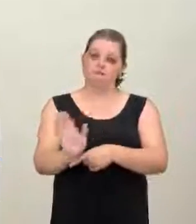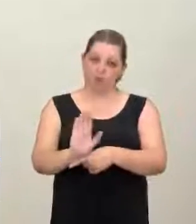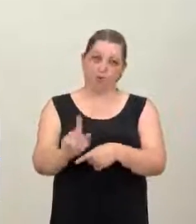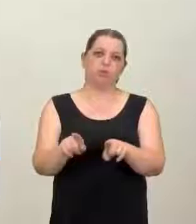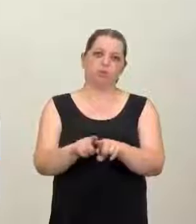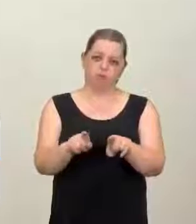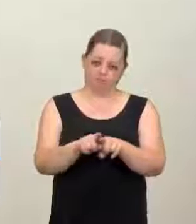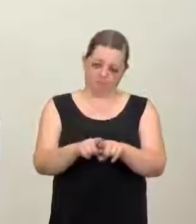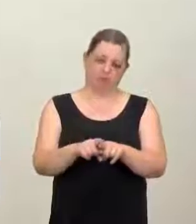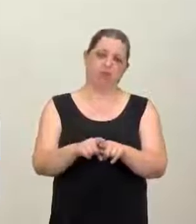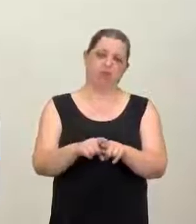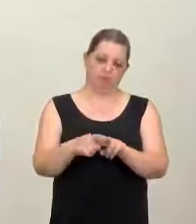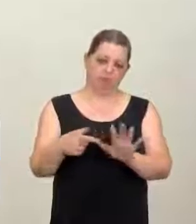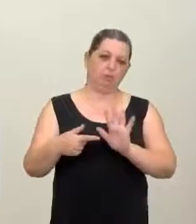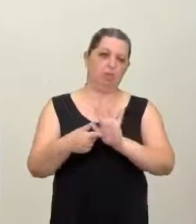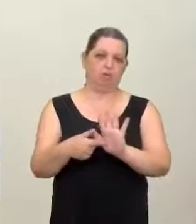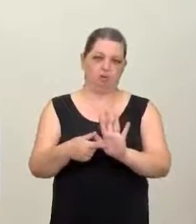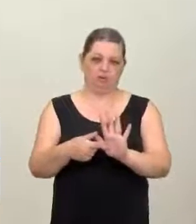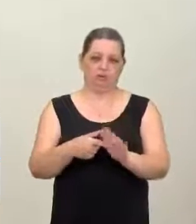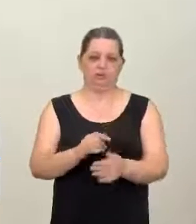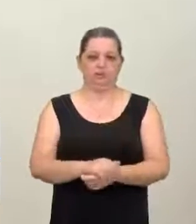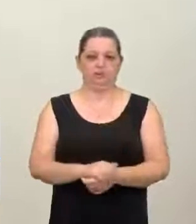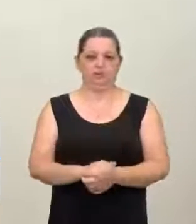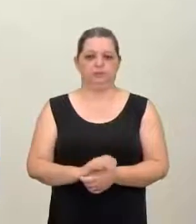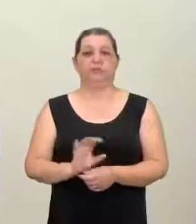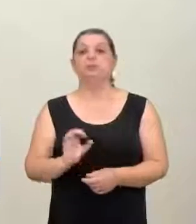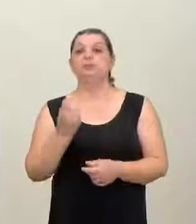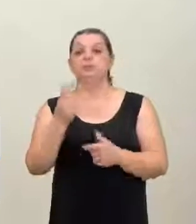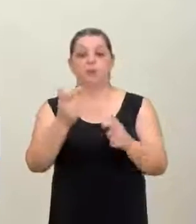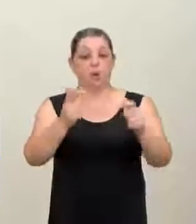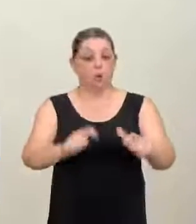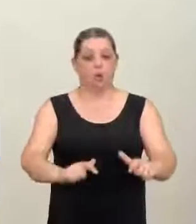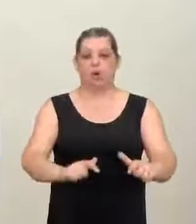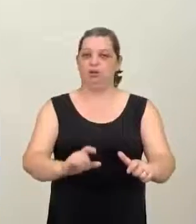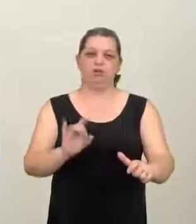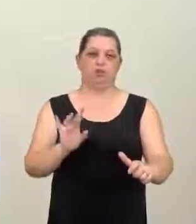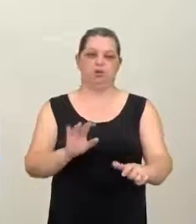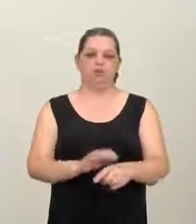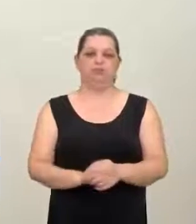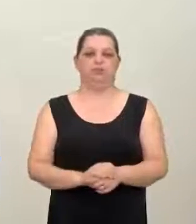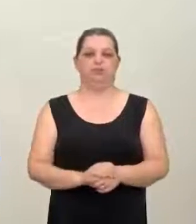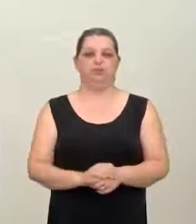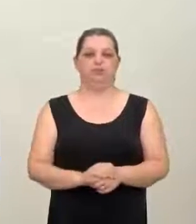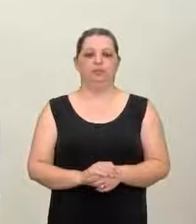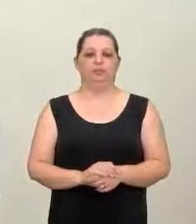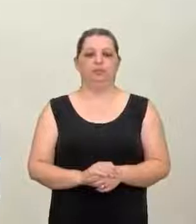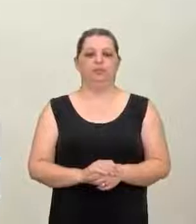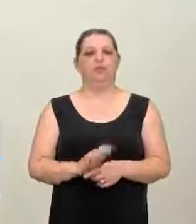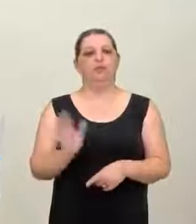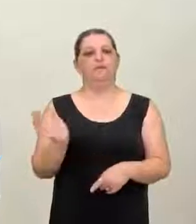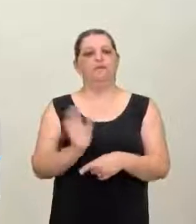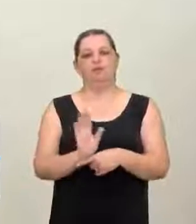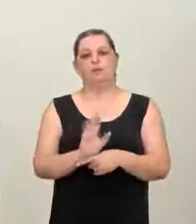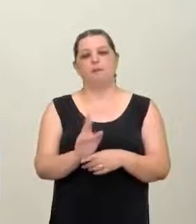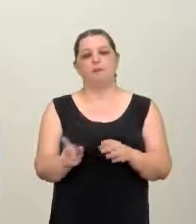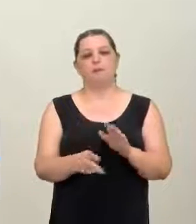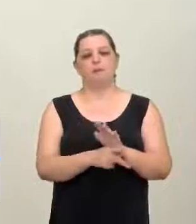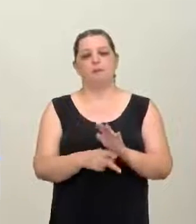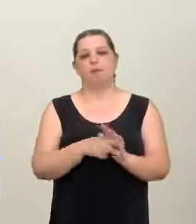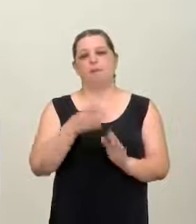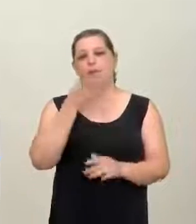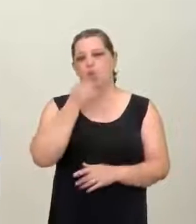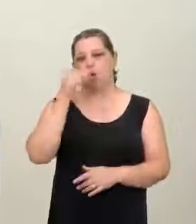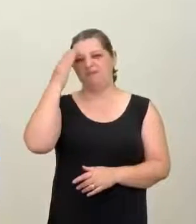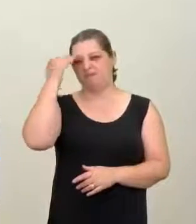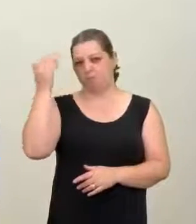esse tipo de proposta, né? Tem filmes que acontecem apenas em um espaço. Isso. Tem um filme do Alfred Hitchcock, que eu não vou lembrar